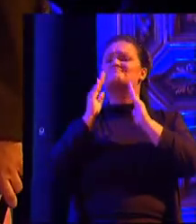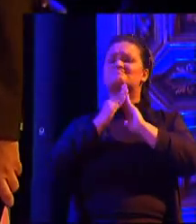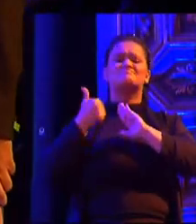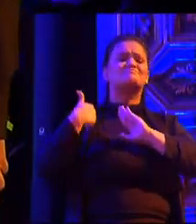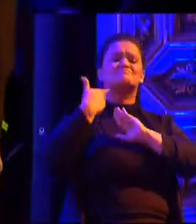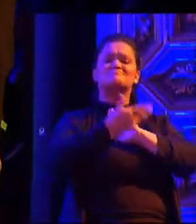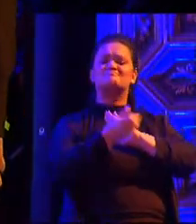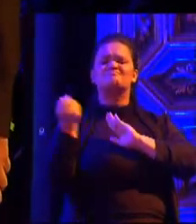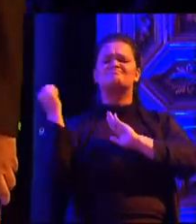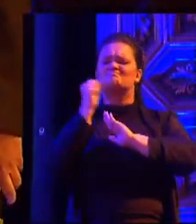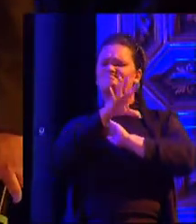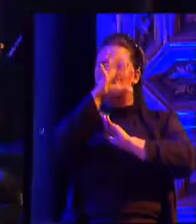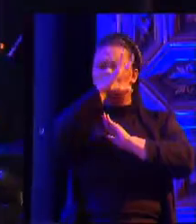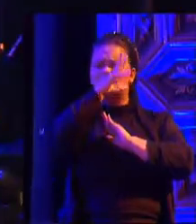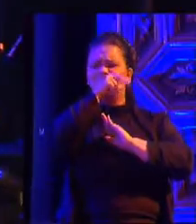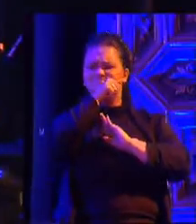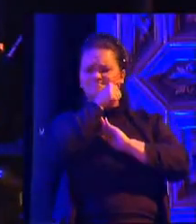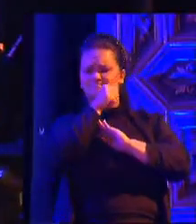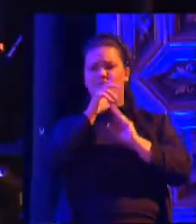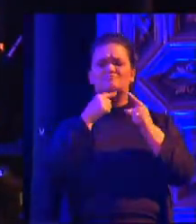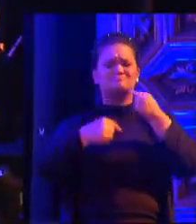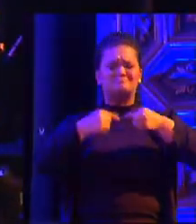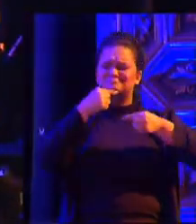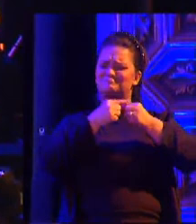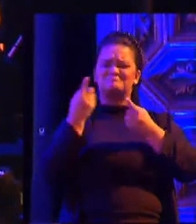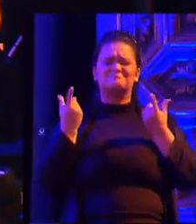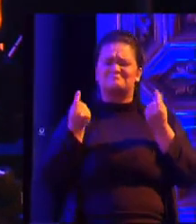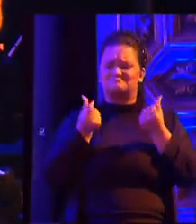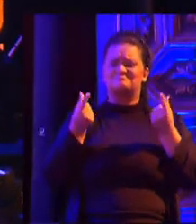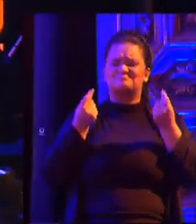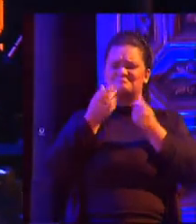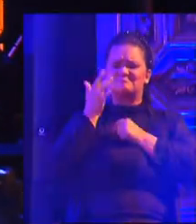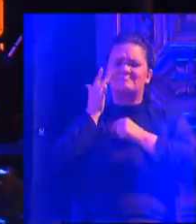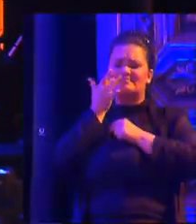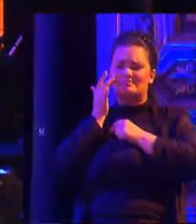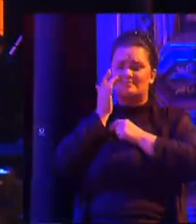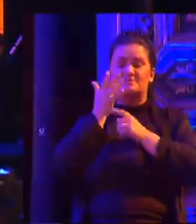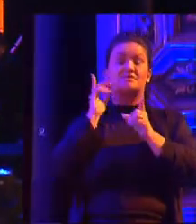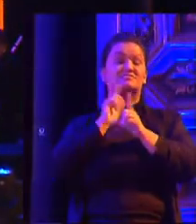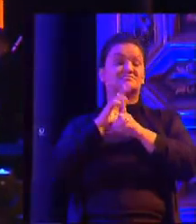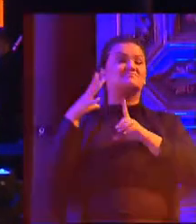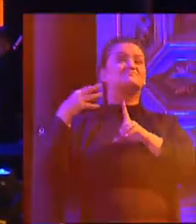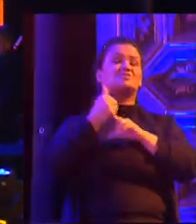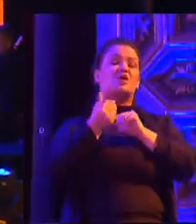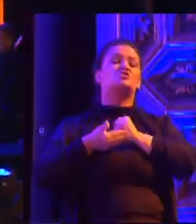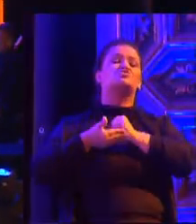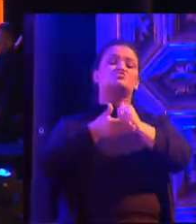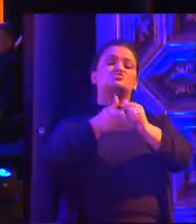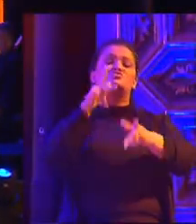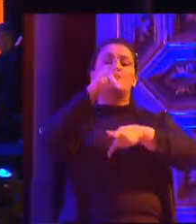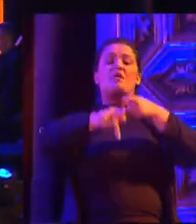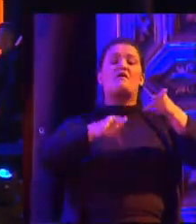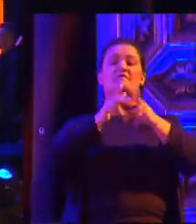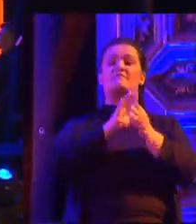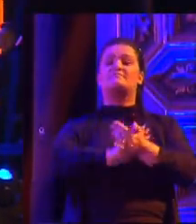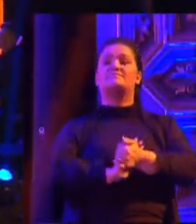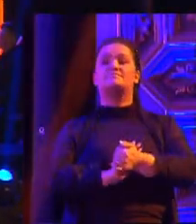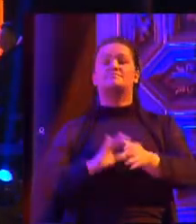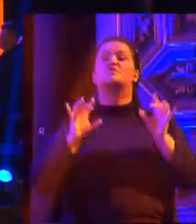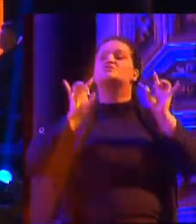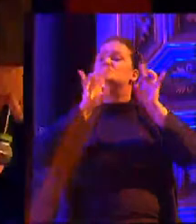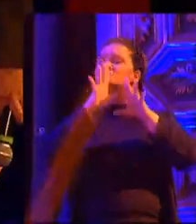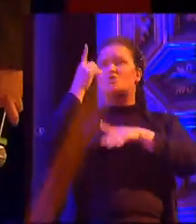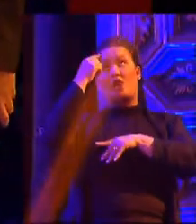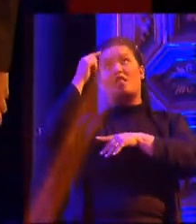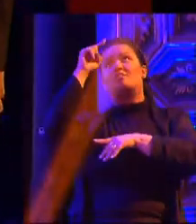pra matar leão. Tanta guerra, tanta grana, tanto ouro e quem socorre uma nação. Repete comigo. Só